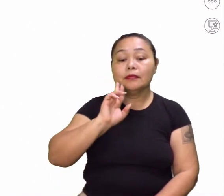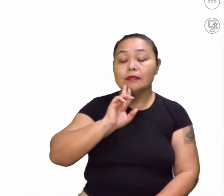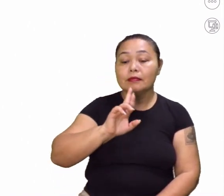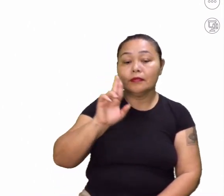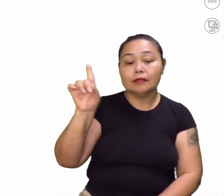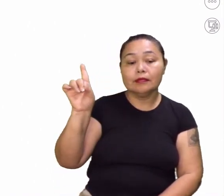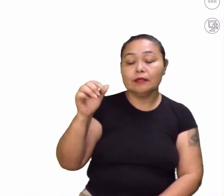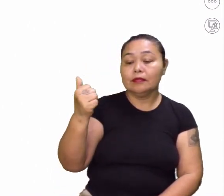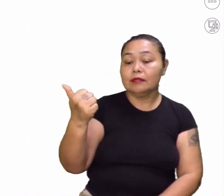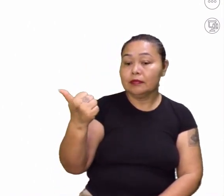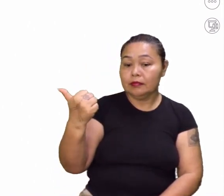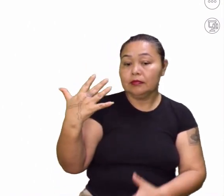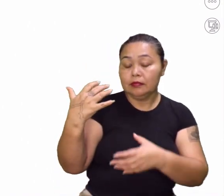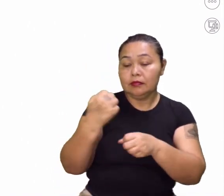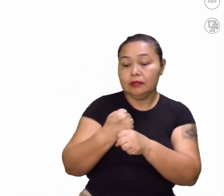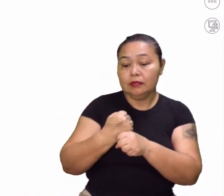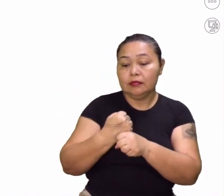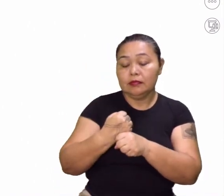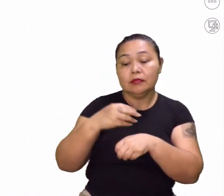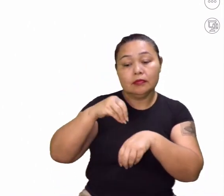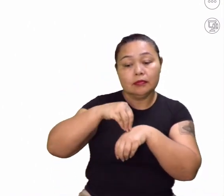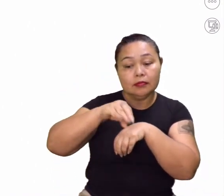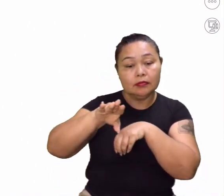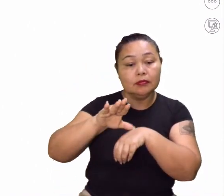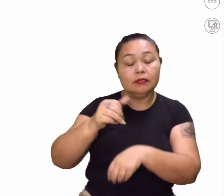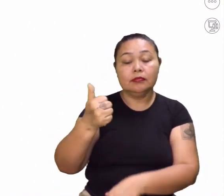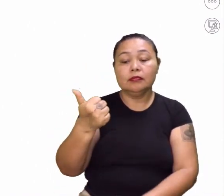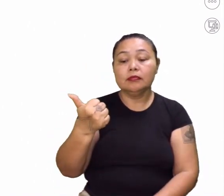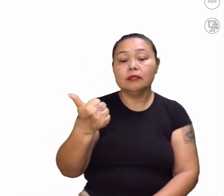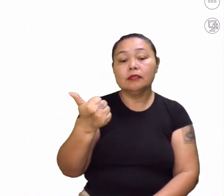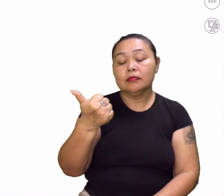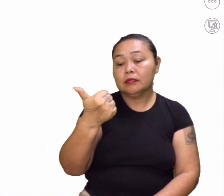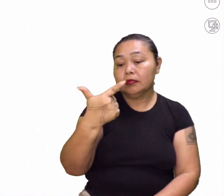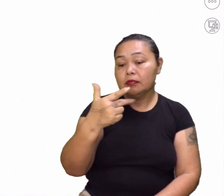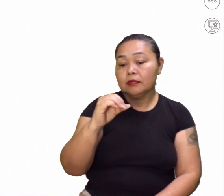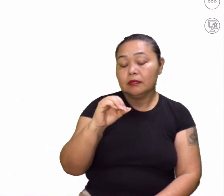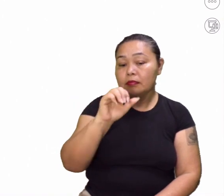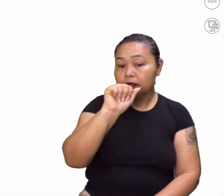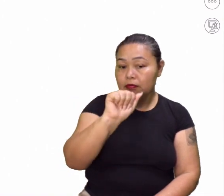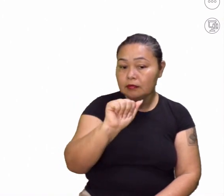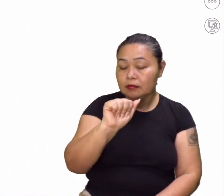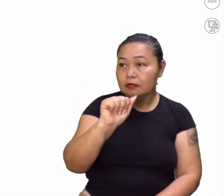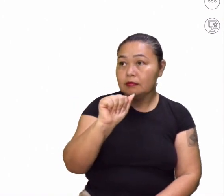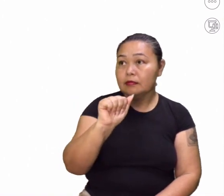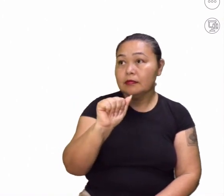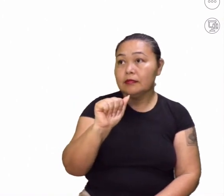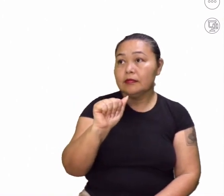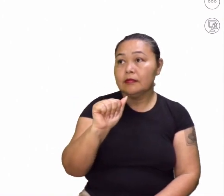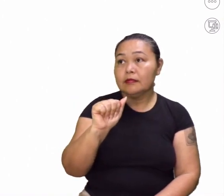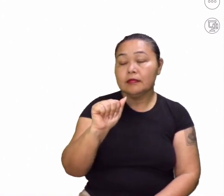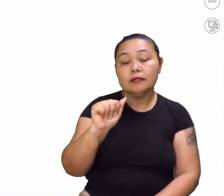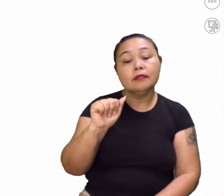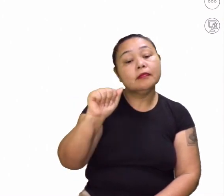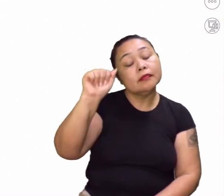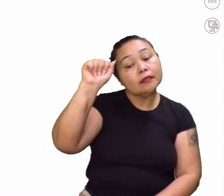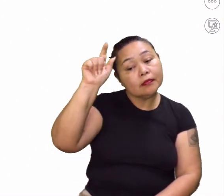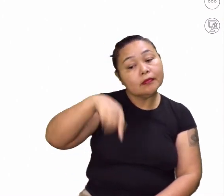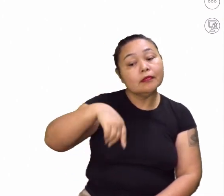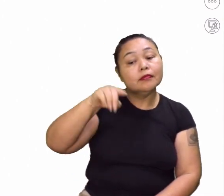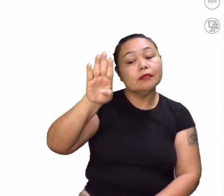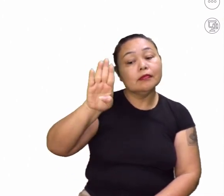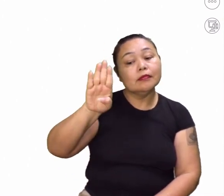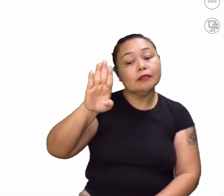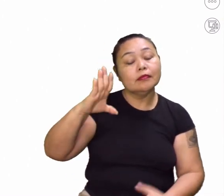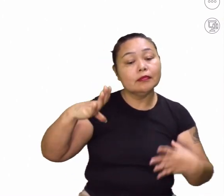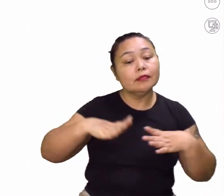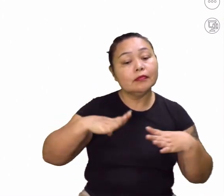Então, a resposta, fazendo pelo macete que passamos. Pegamos lá, a cidade A, 120. A cidade